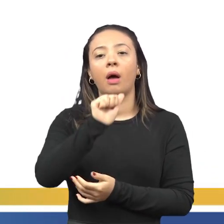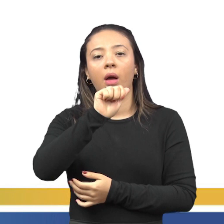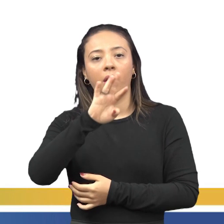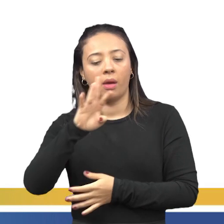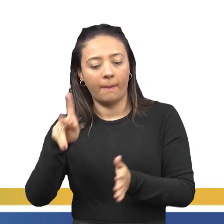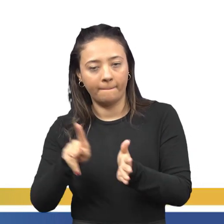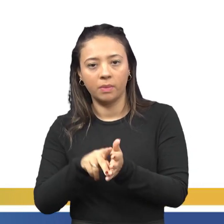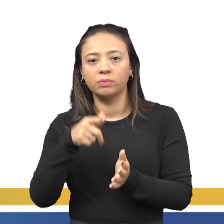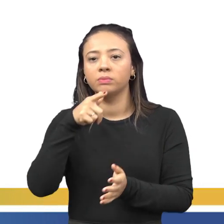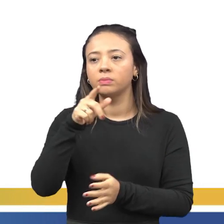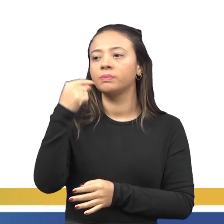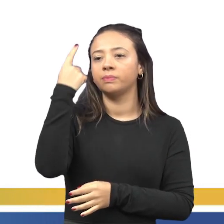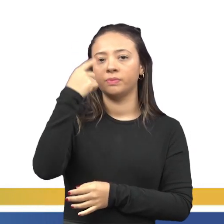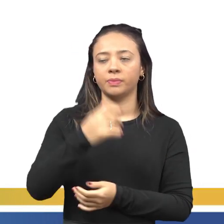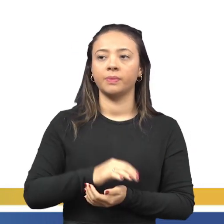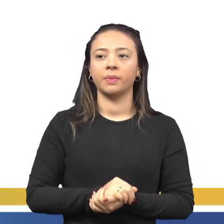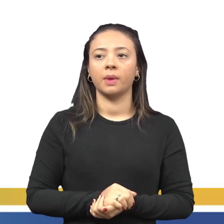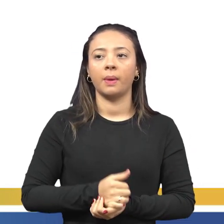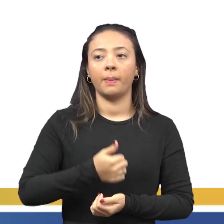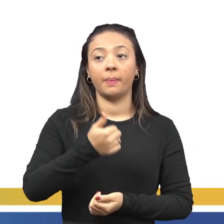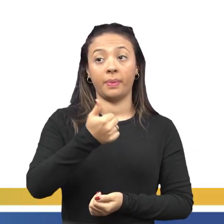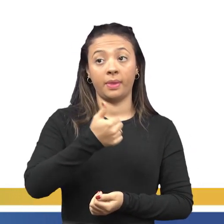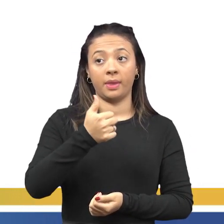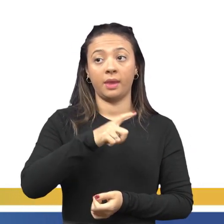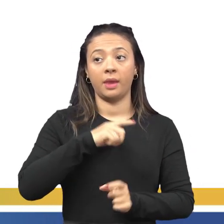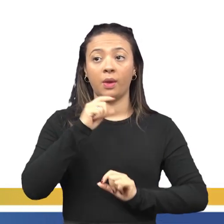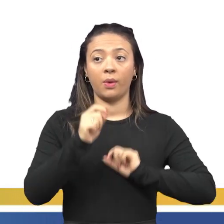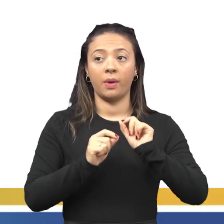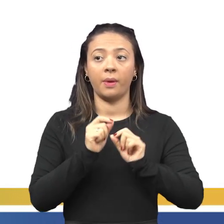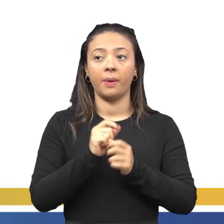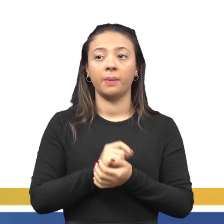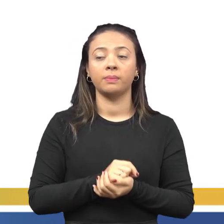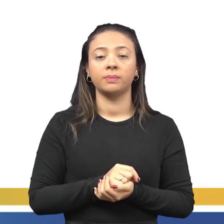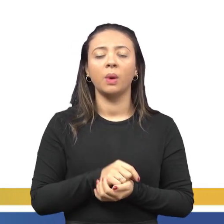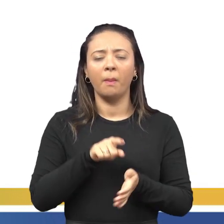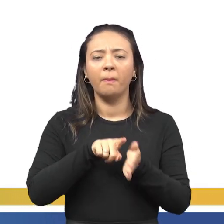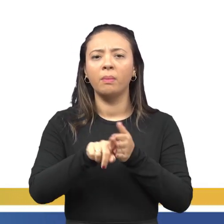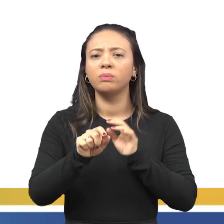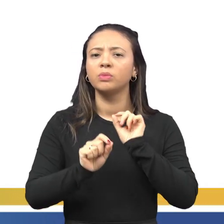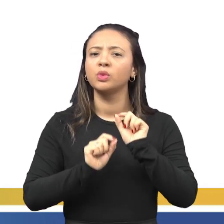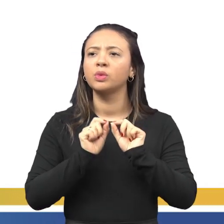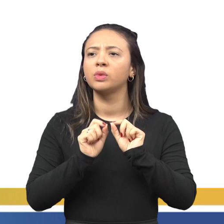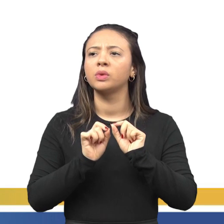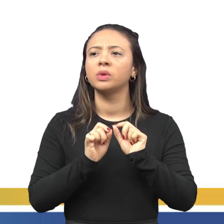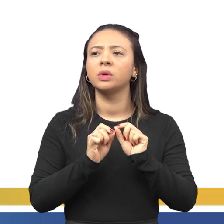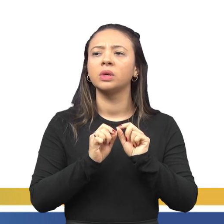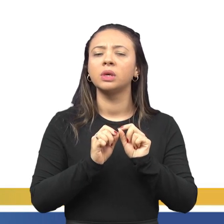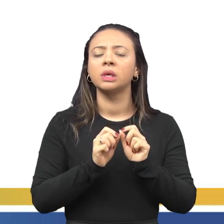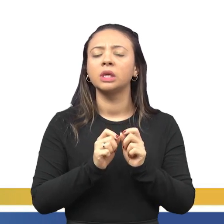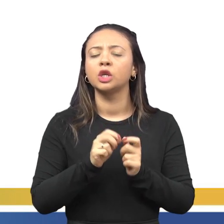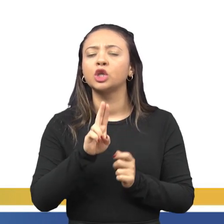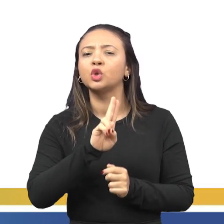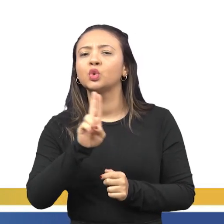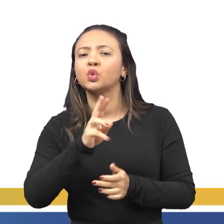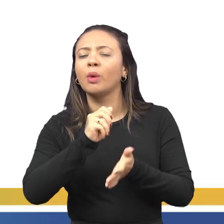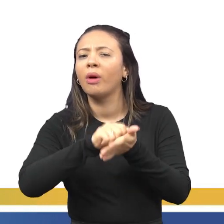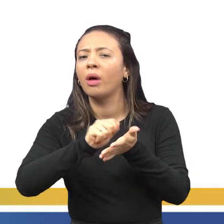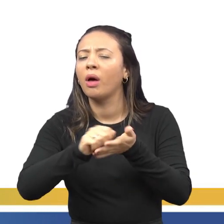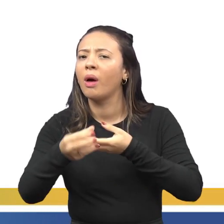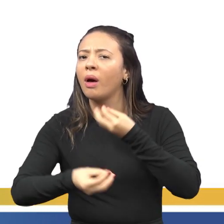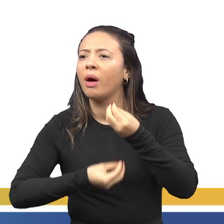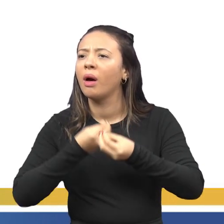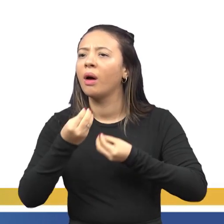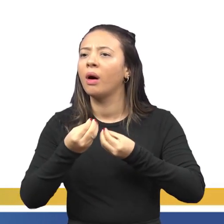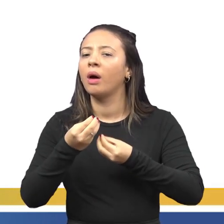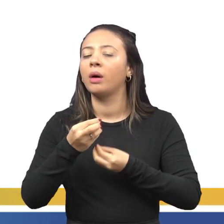São eles, o primeiro, ó, o deletreio, como por exemplo, eu posso perguntar, como se escreve tu nombre? E aí a